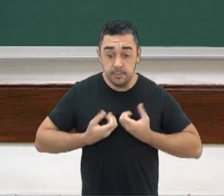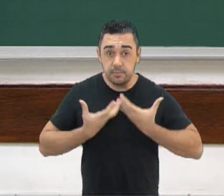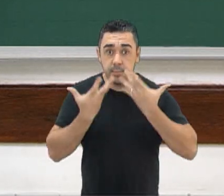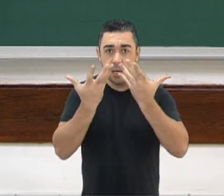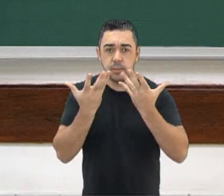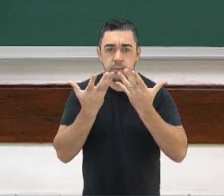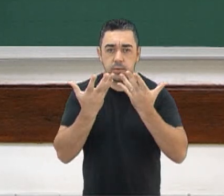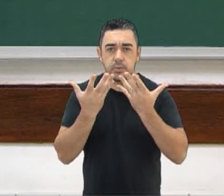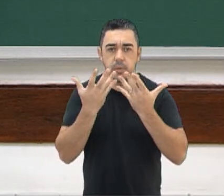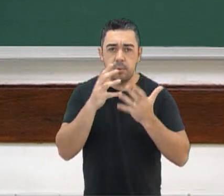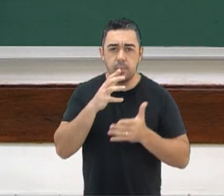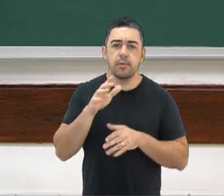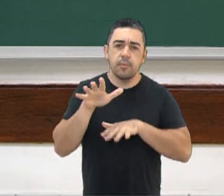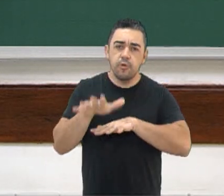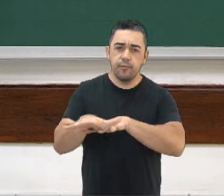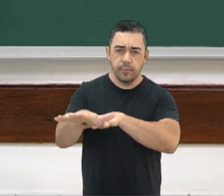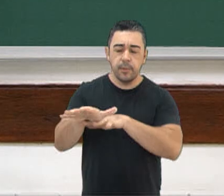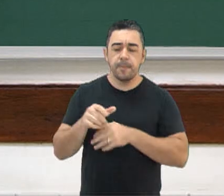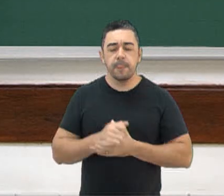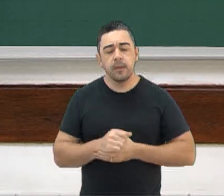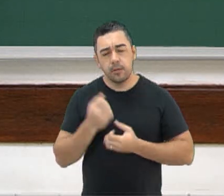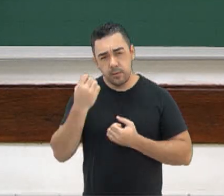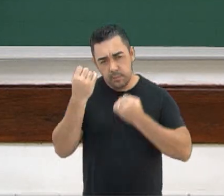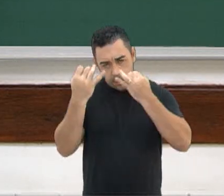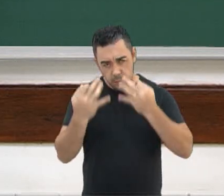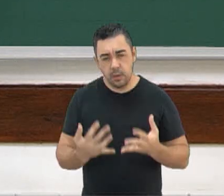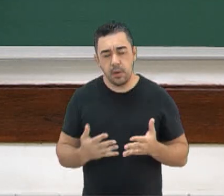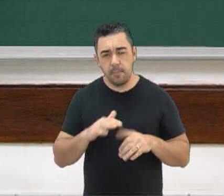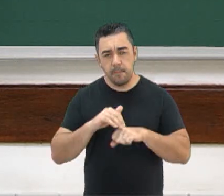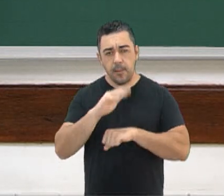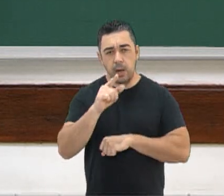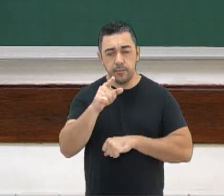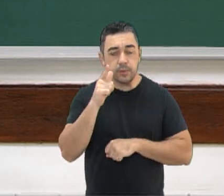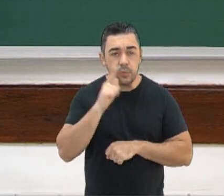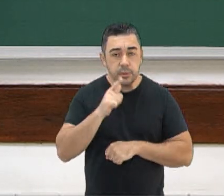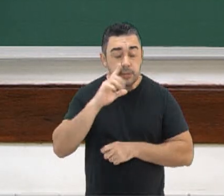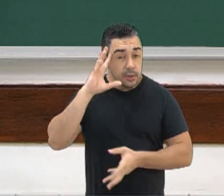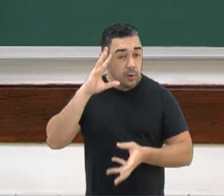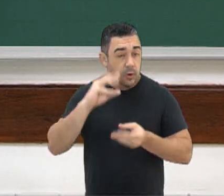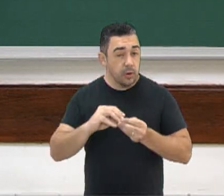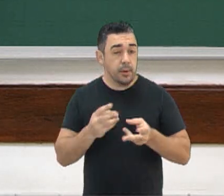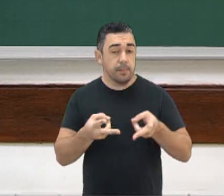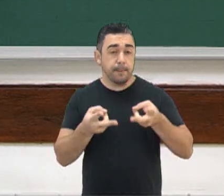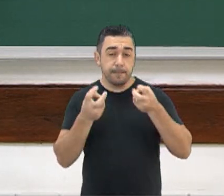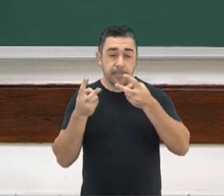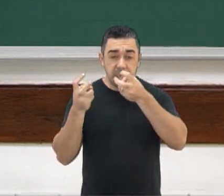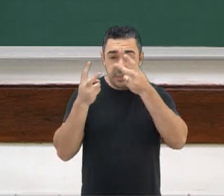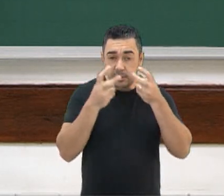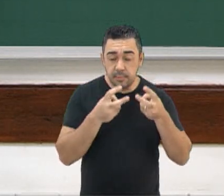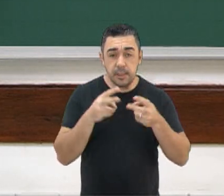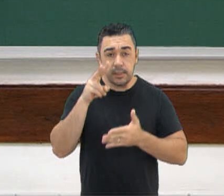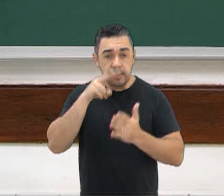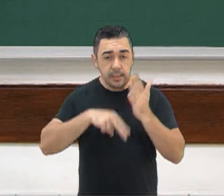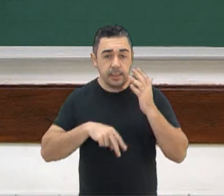expressionismo. Nós já vamos conversar um pouquinho mais sobre isso para que possamos interpretar essa tela.